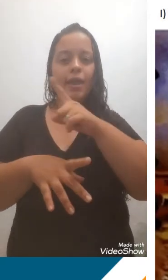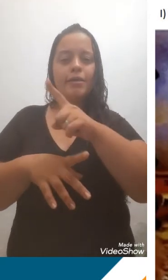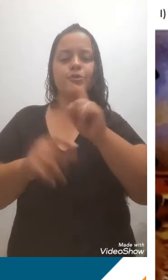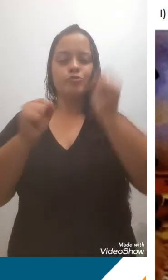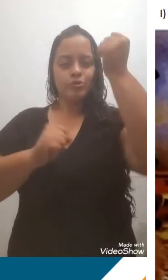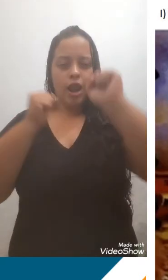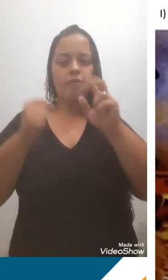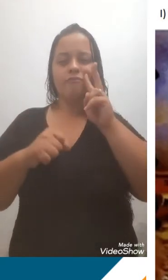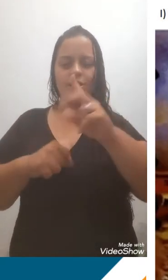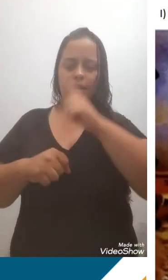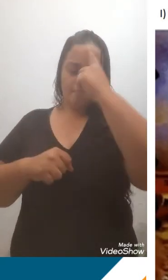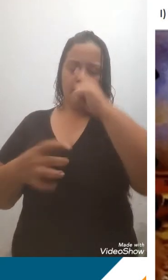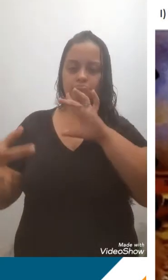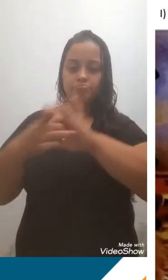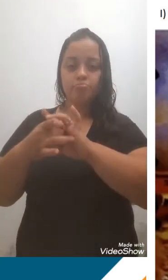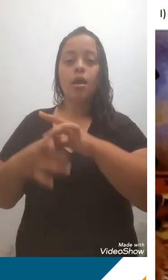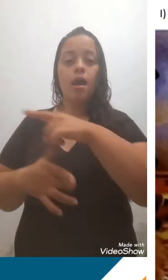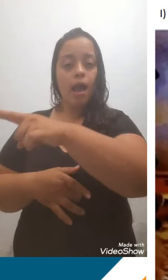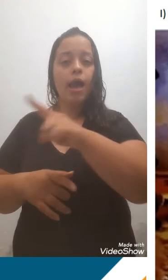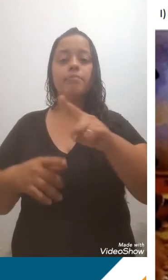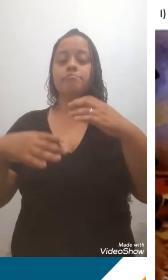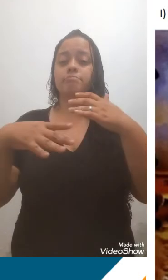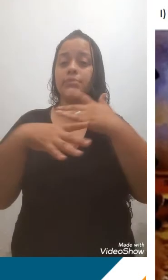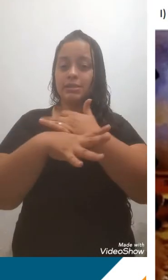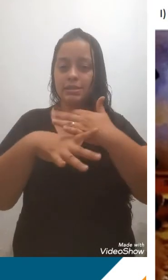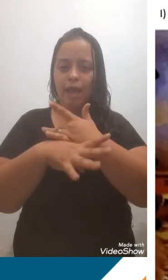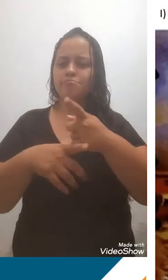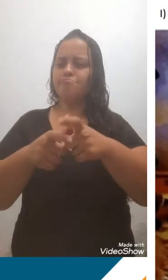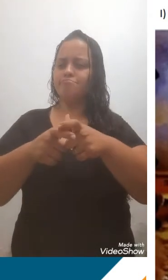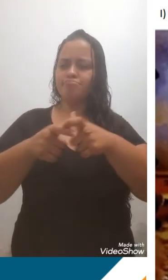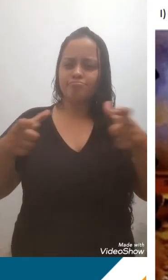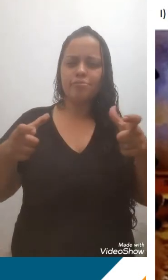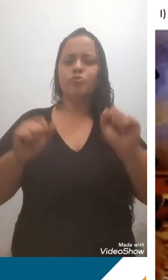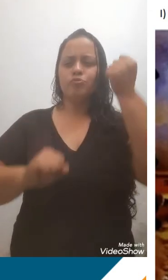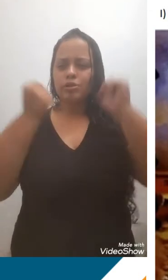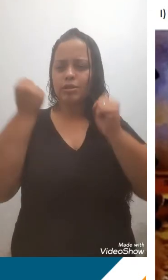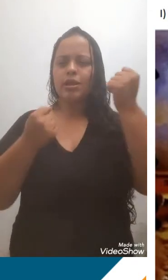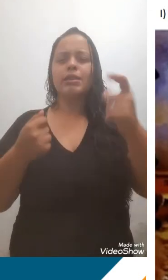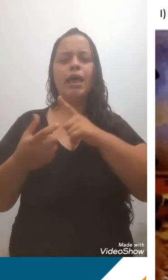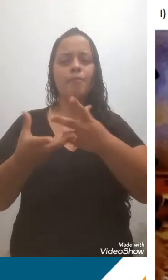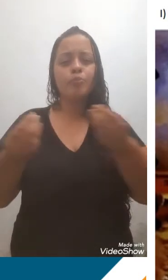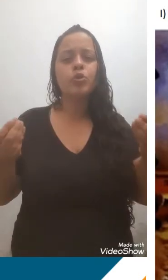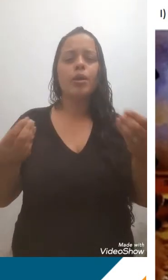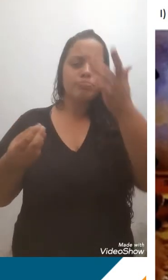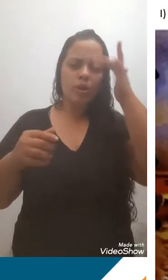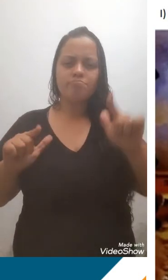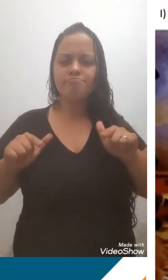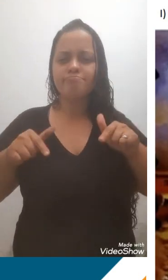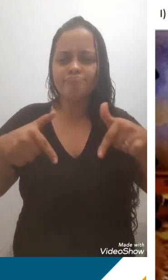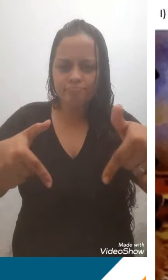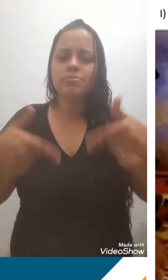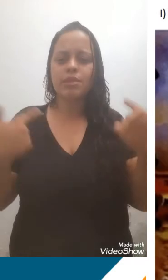podem ver na imagem. Então, essas grandes cidades industriais, elas se formam, elas demandam uma quantidade muito grande de mão de obra